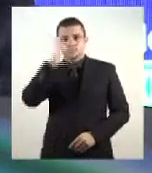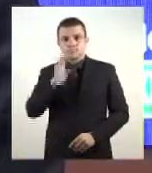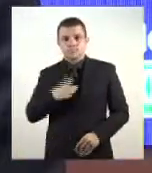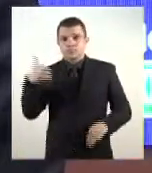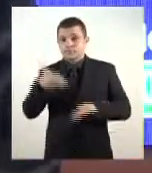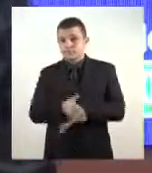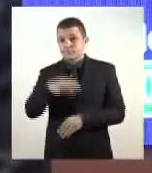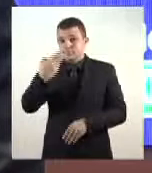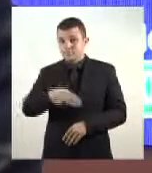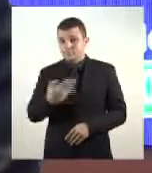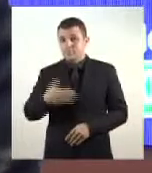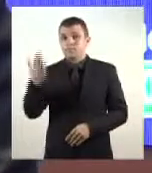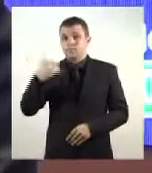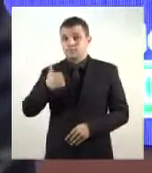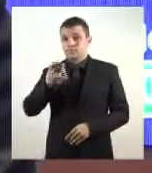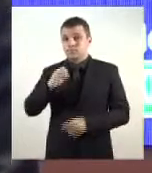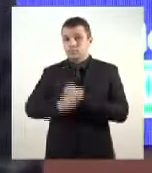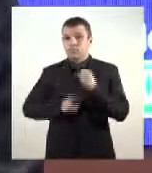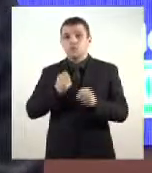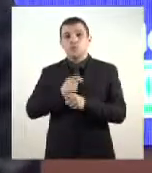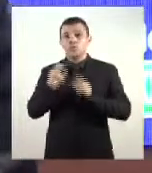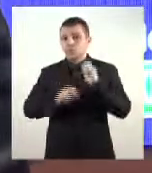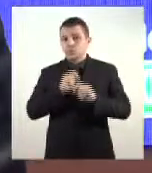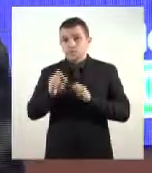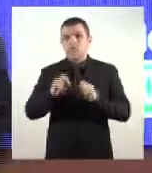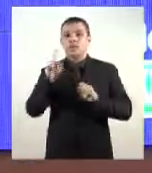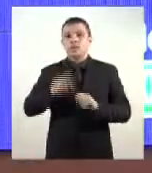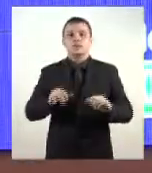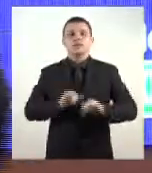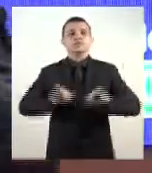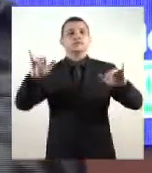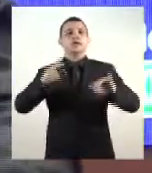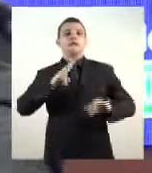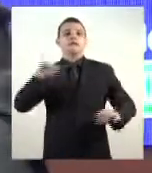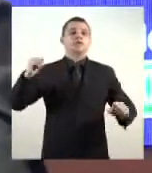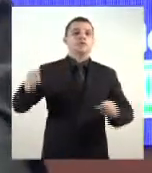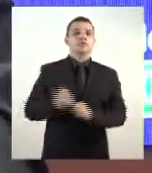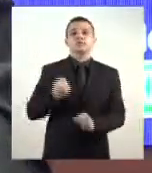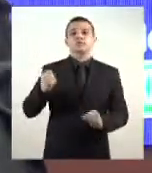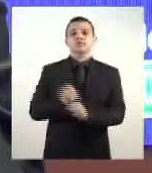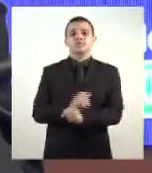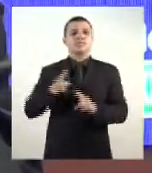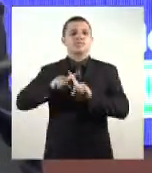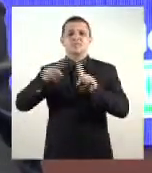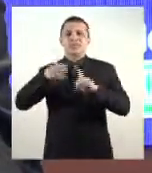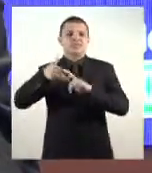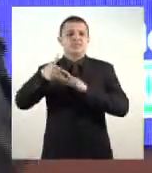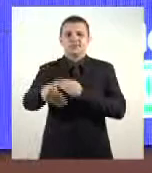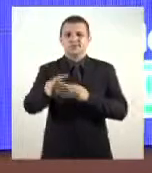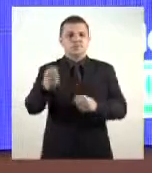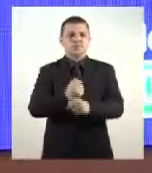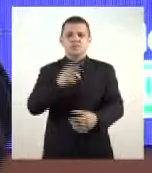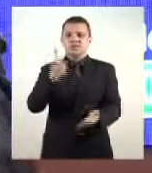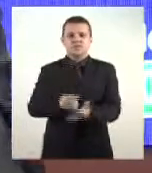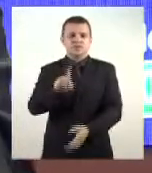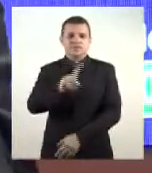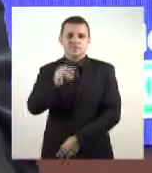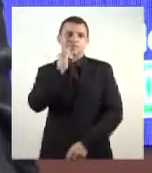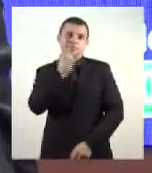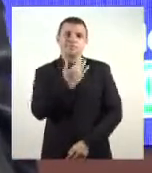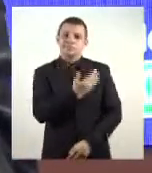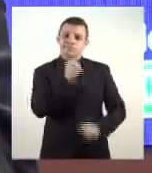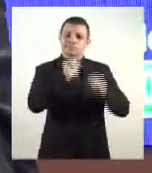foi para lançar alguma pedra fundamental que não foi para frente, como foi o caso da refinaria Prêmio, deputado César